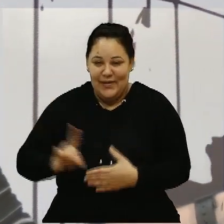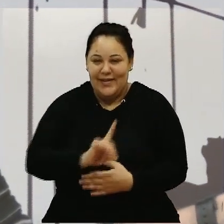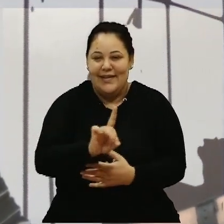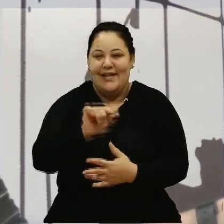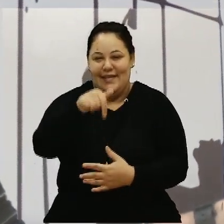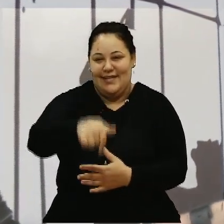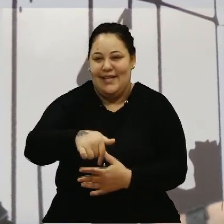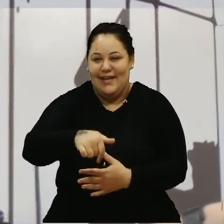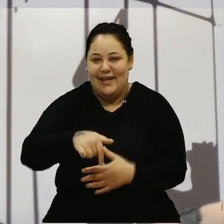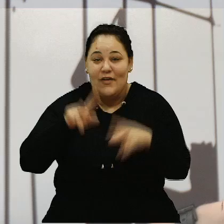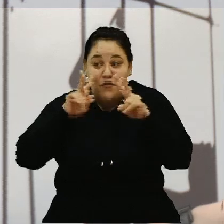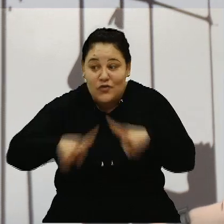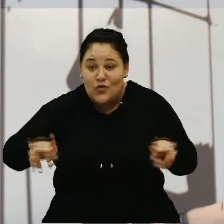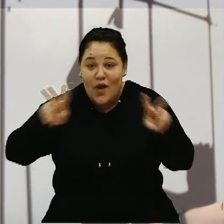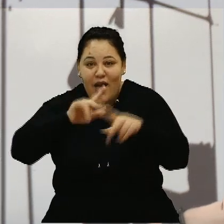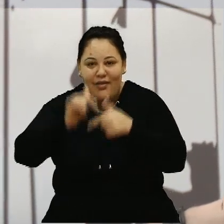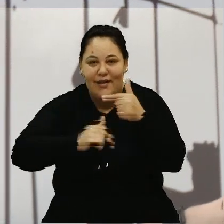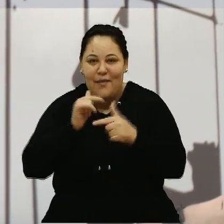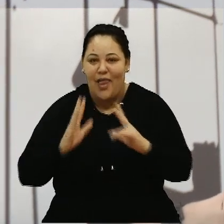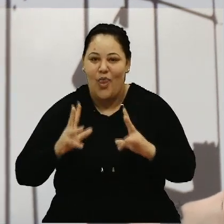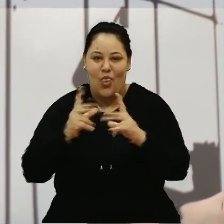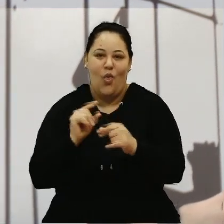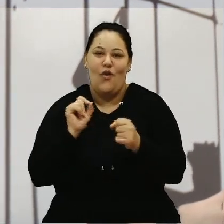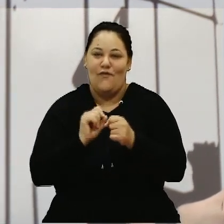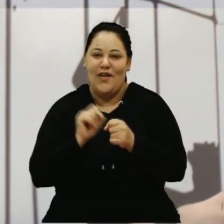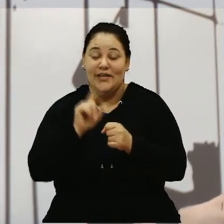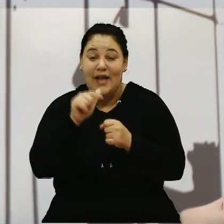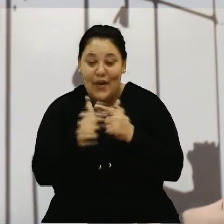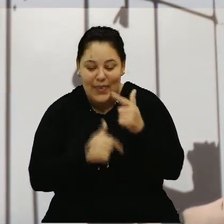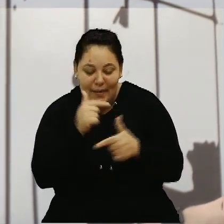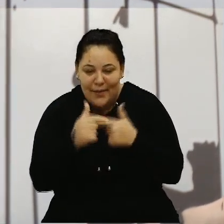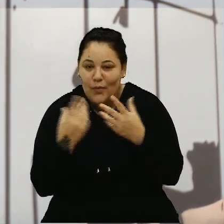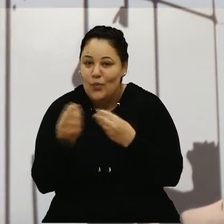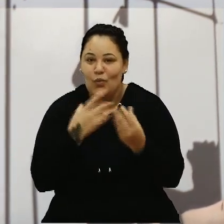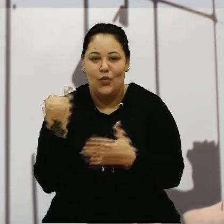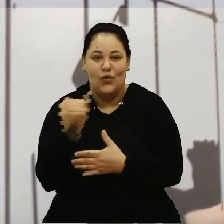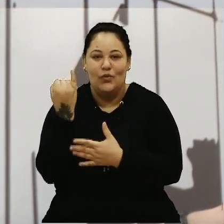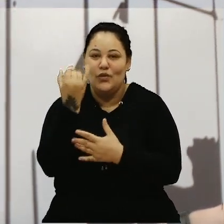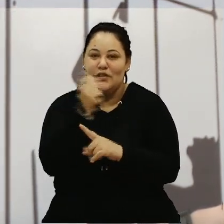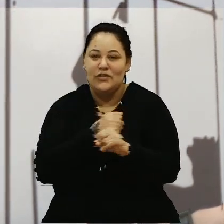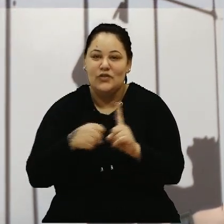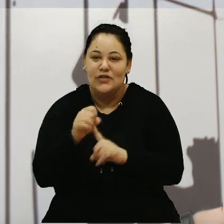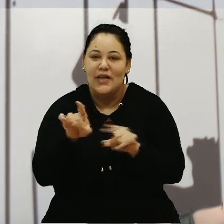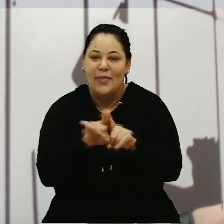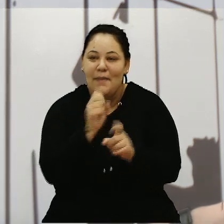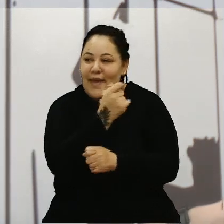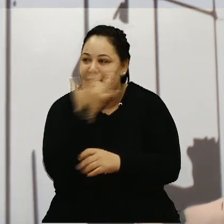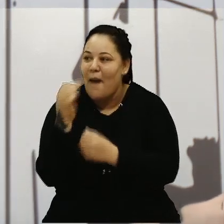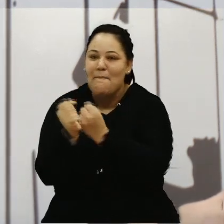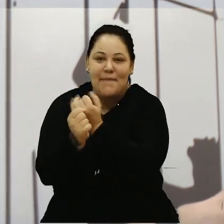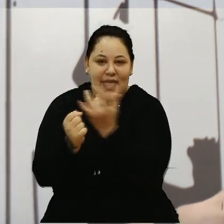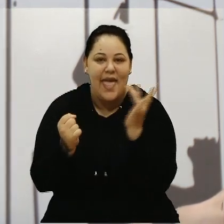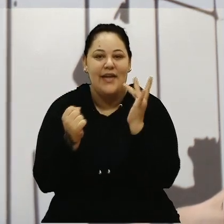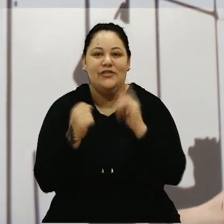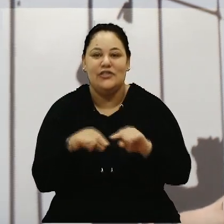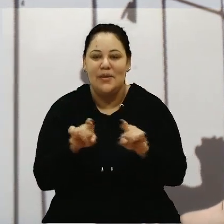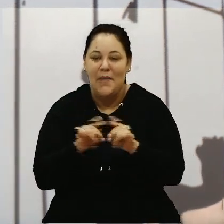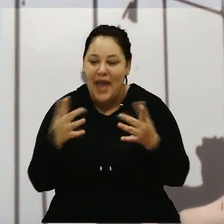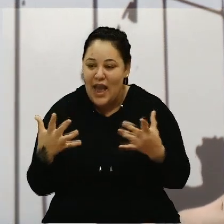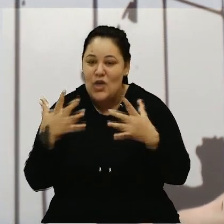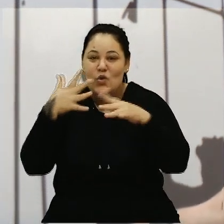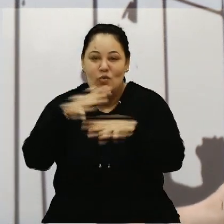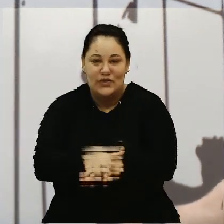comecei a visualizar o trabalho que eles fazem, né? Um trabalho importante, um trabalho social, ambiental, né? De